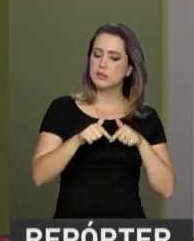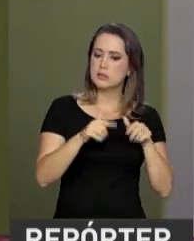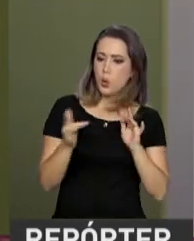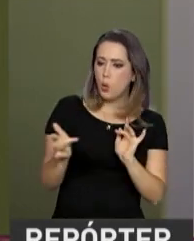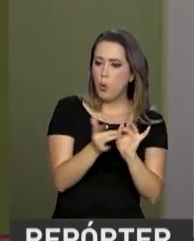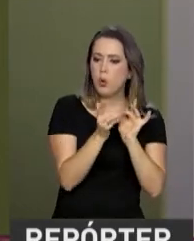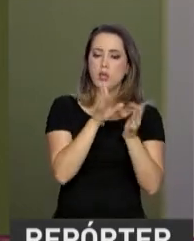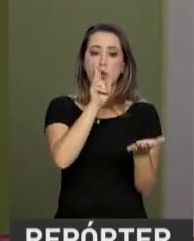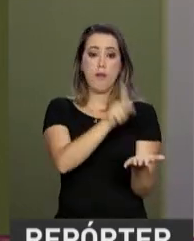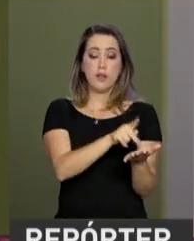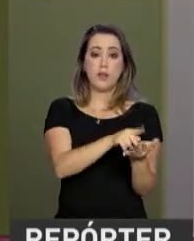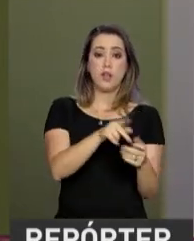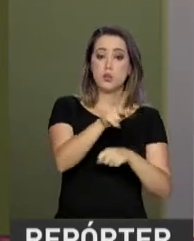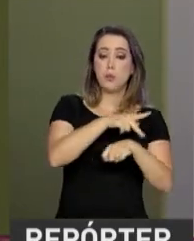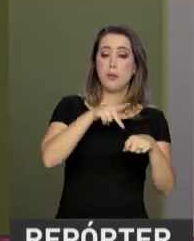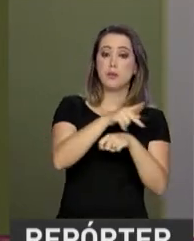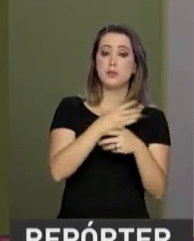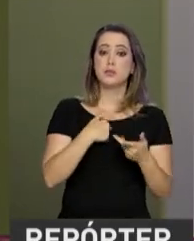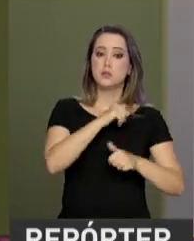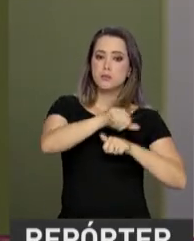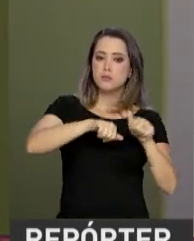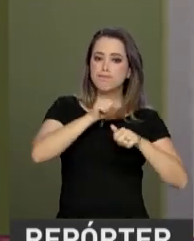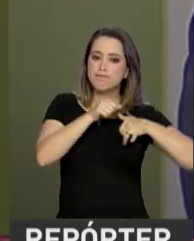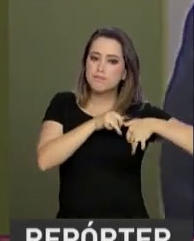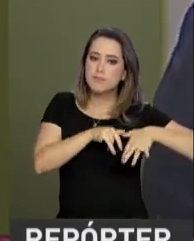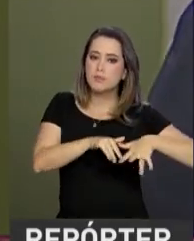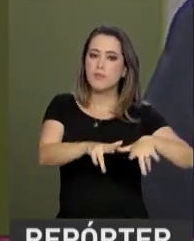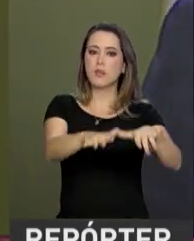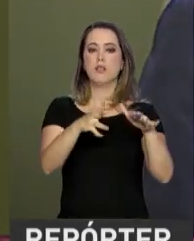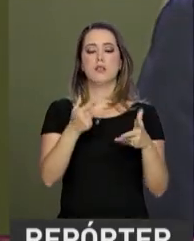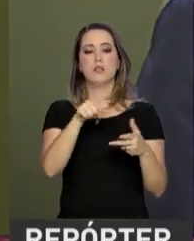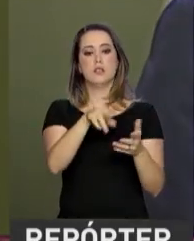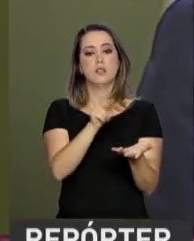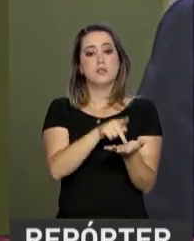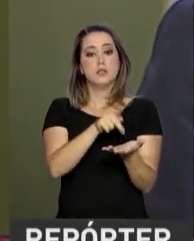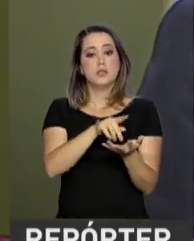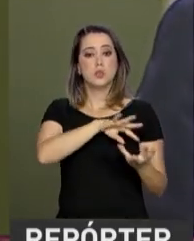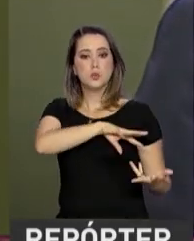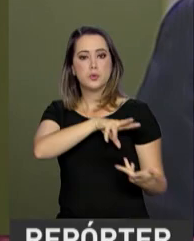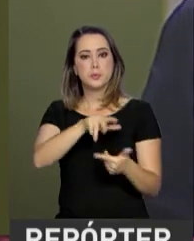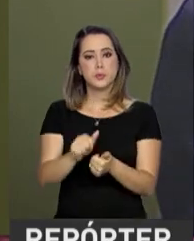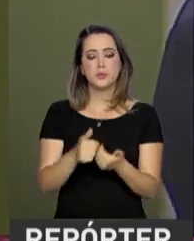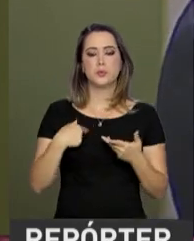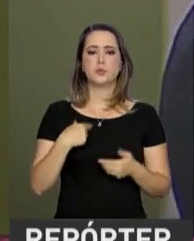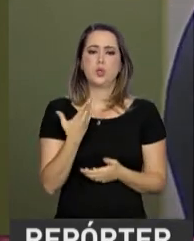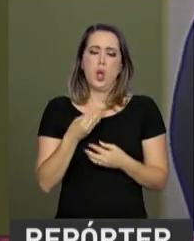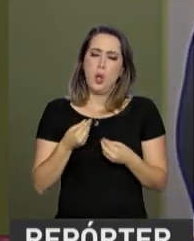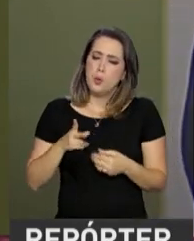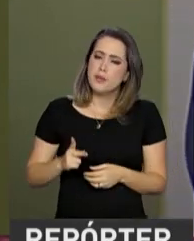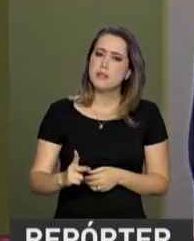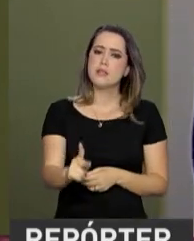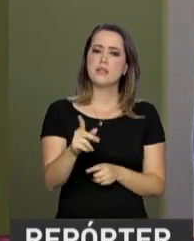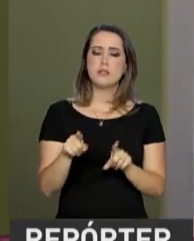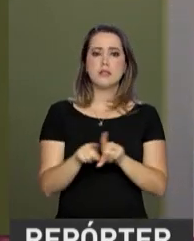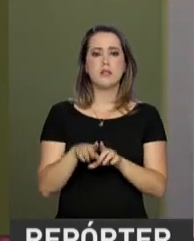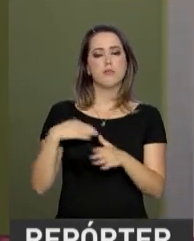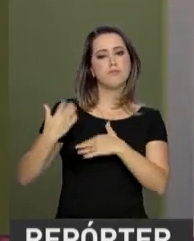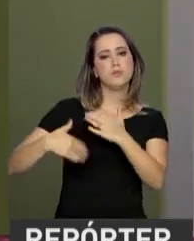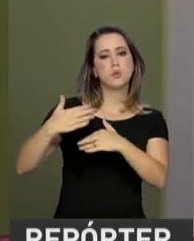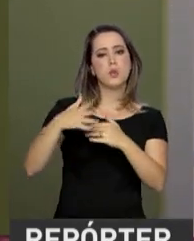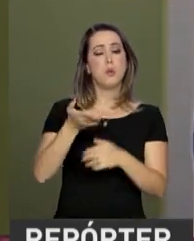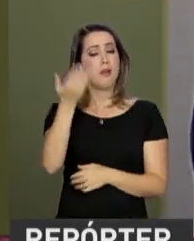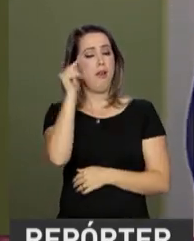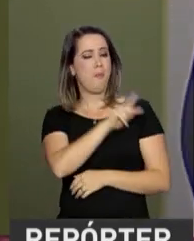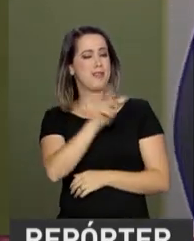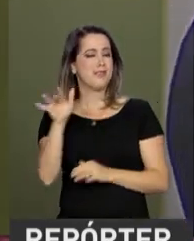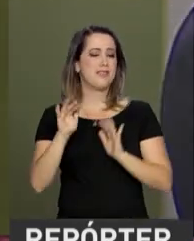contato com a realidade do país e transmitir esta realidade para o exterior. E eu, que desde algum tempo, desde a presidência